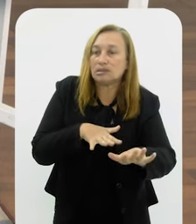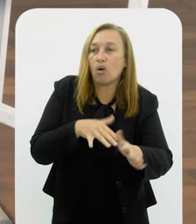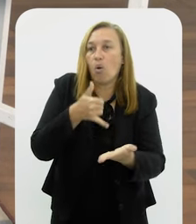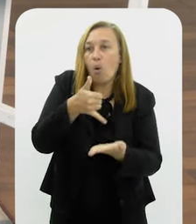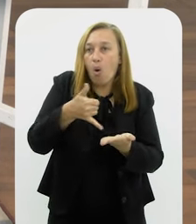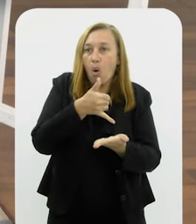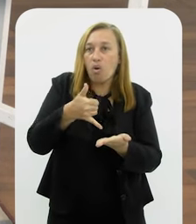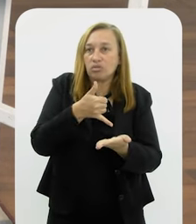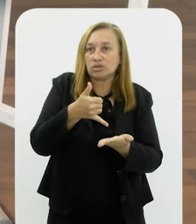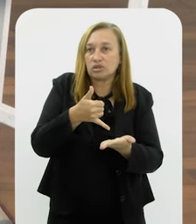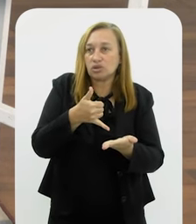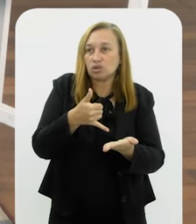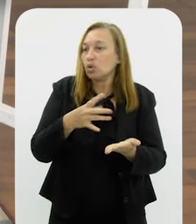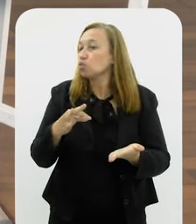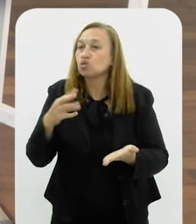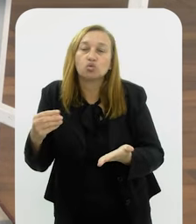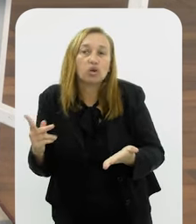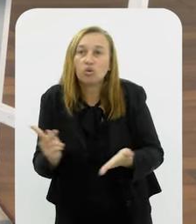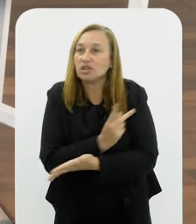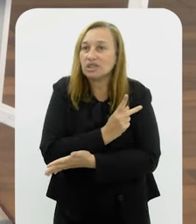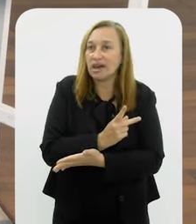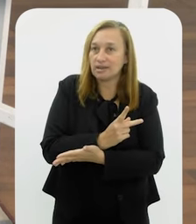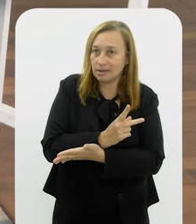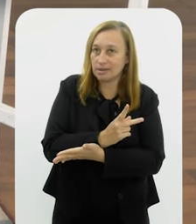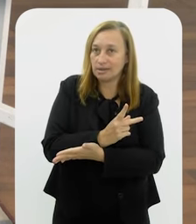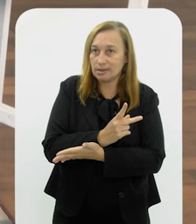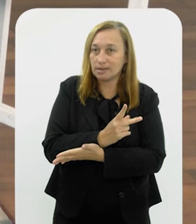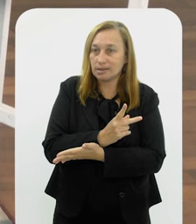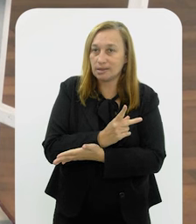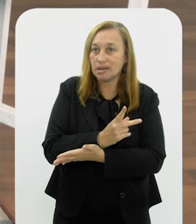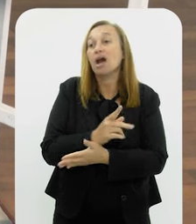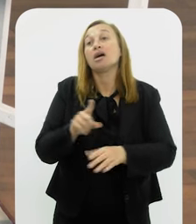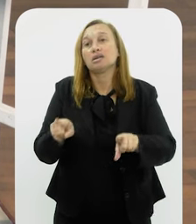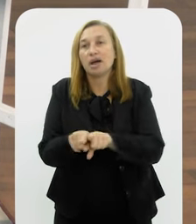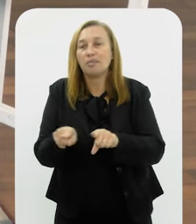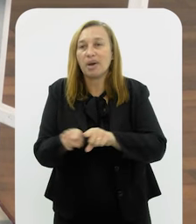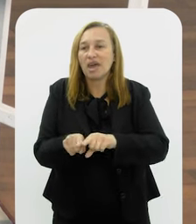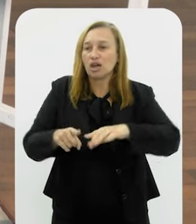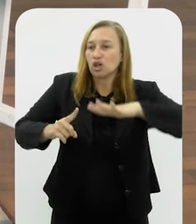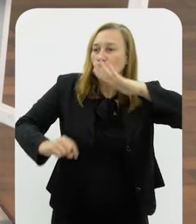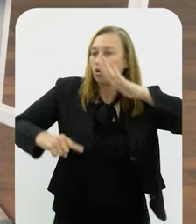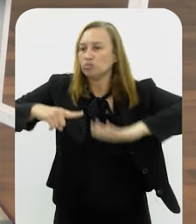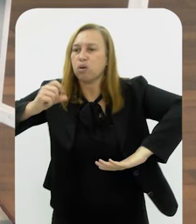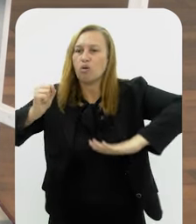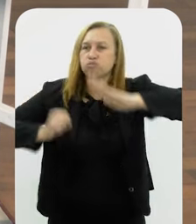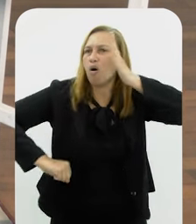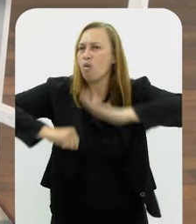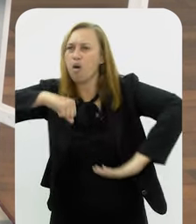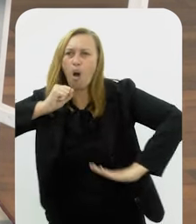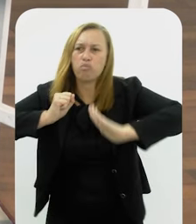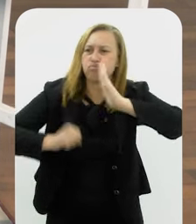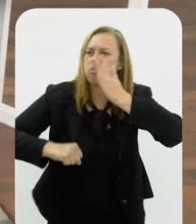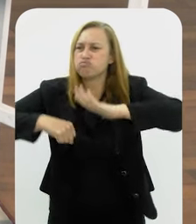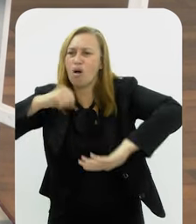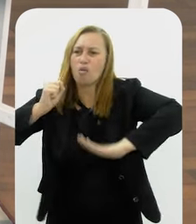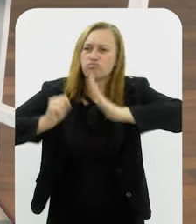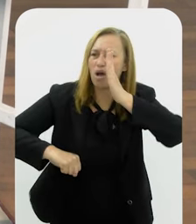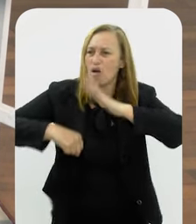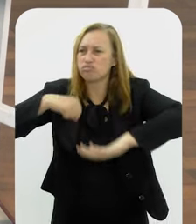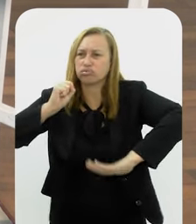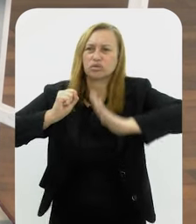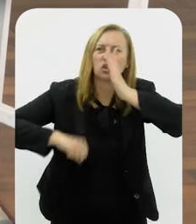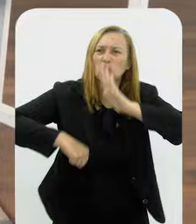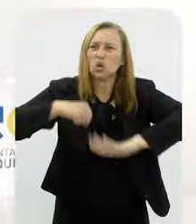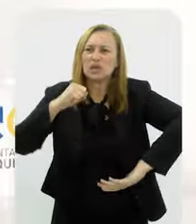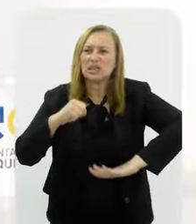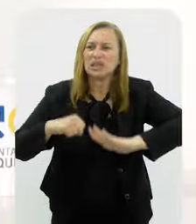na avenida. Não, e sambas que são cotados o ano todo, às vezes não acontecem na avenida. O explode de coração do Salgueiro não tocava em lugar nenhum, ninguém